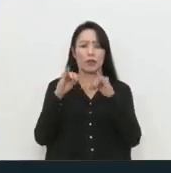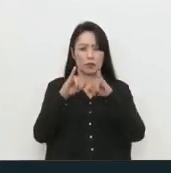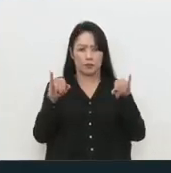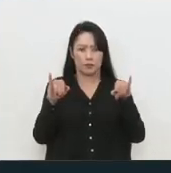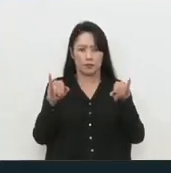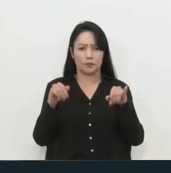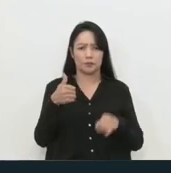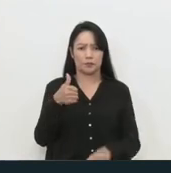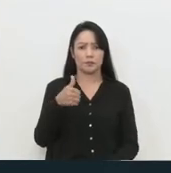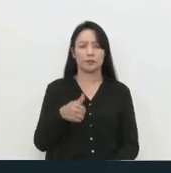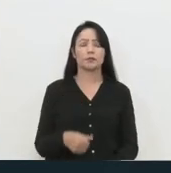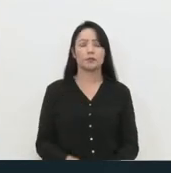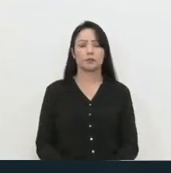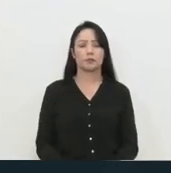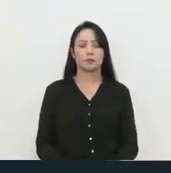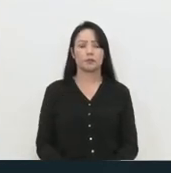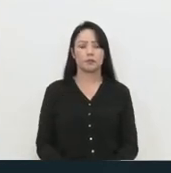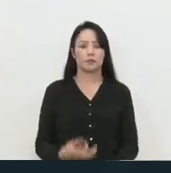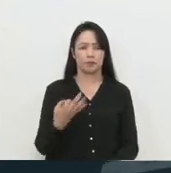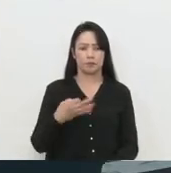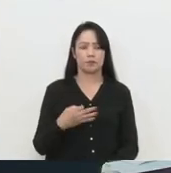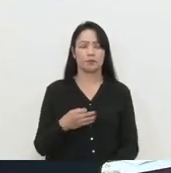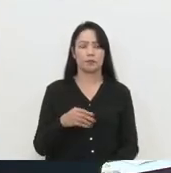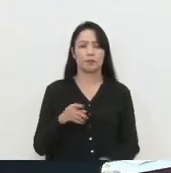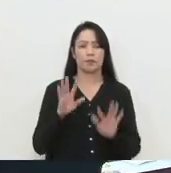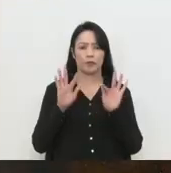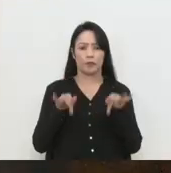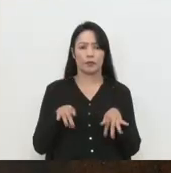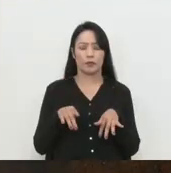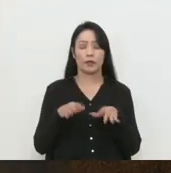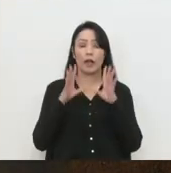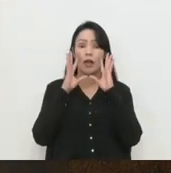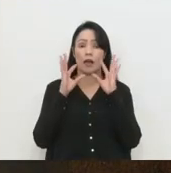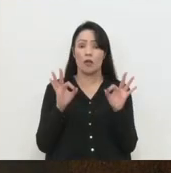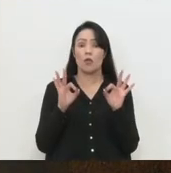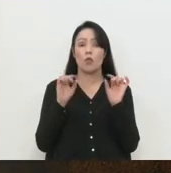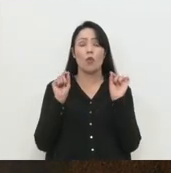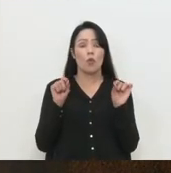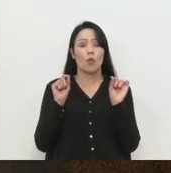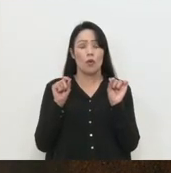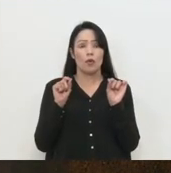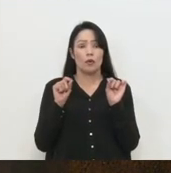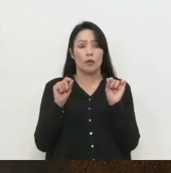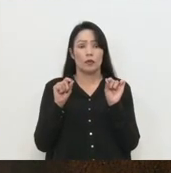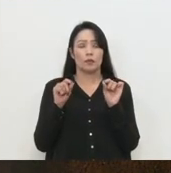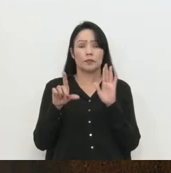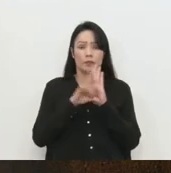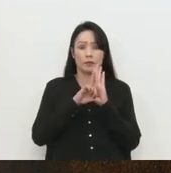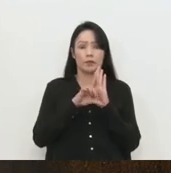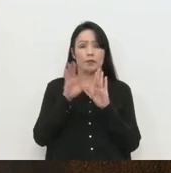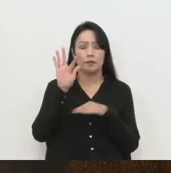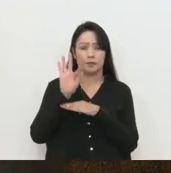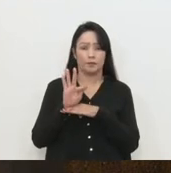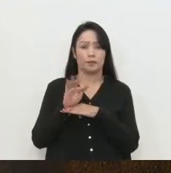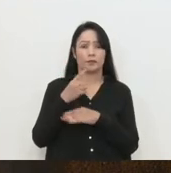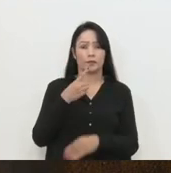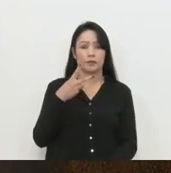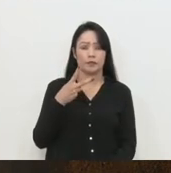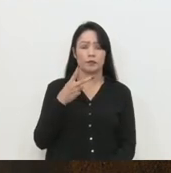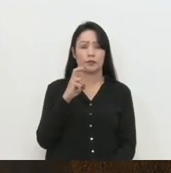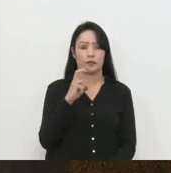perfeito presente só para concluir minha questão de ordem que o que chama atenção nós somos a lei federal 12.527